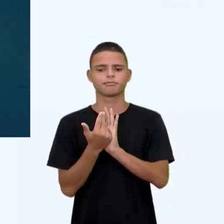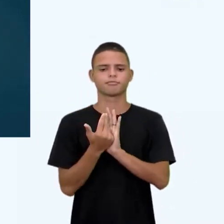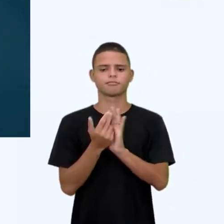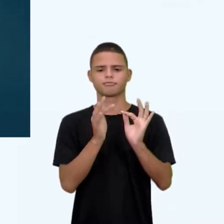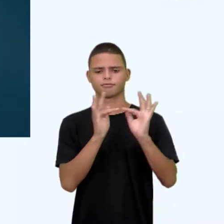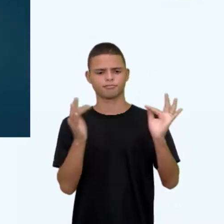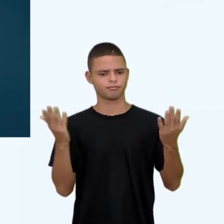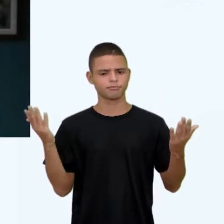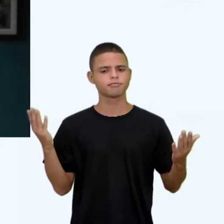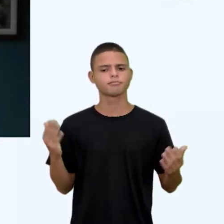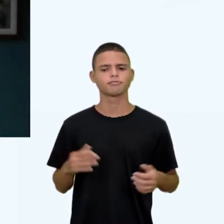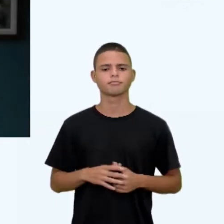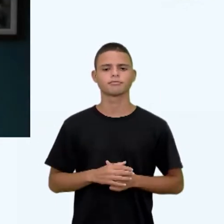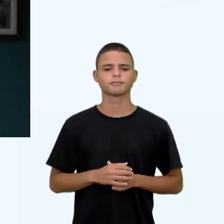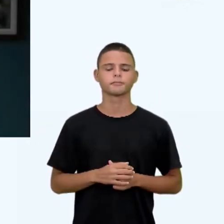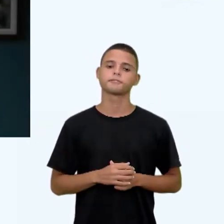design.